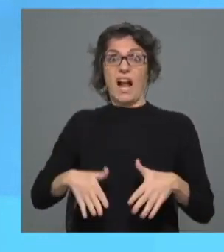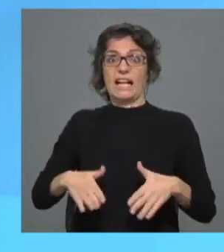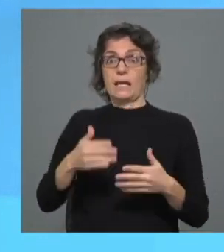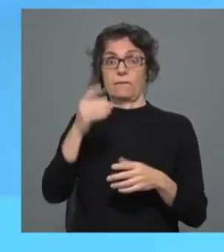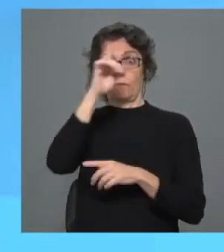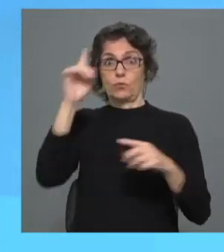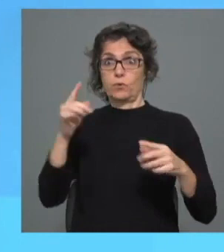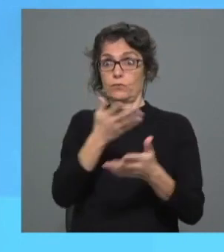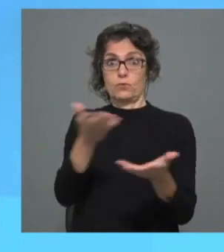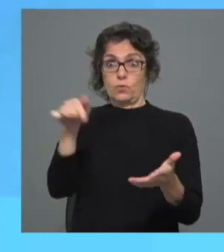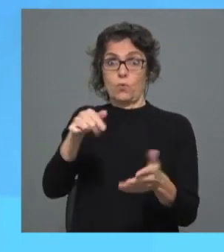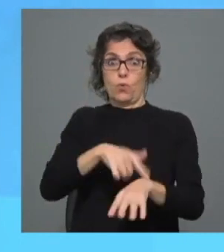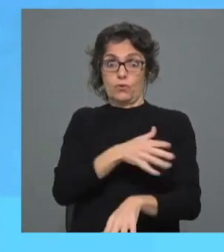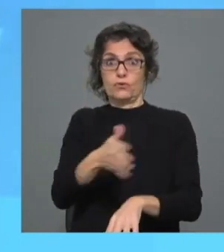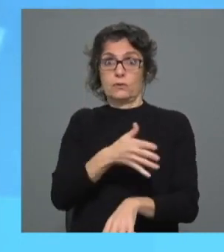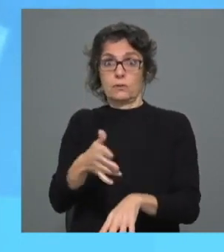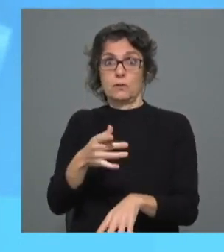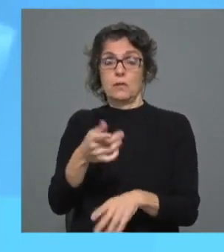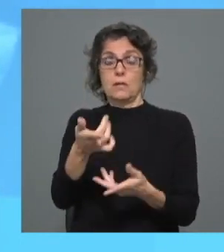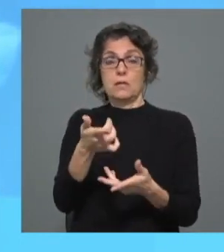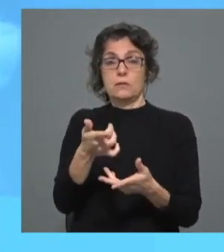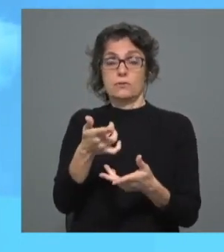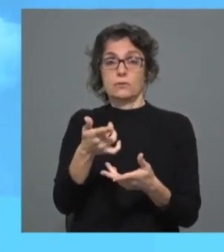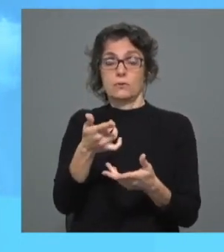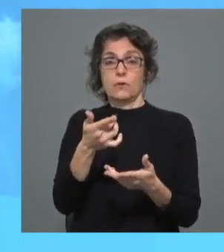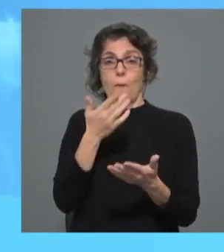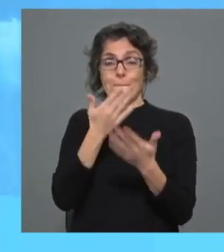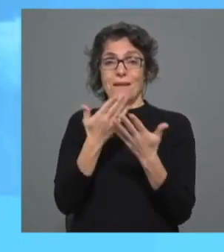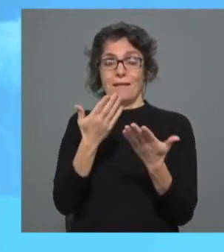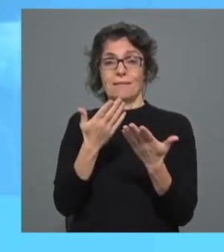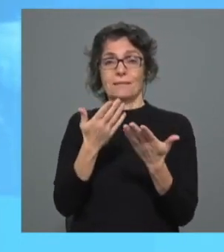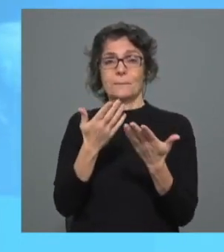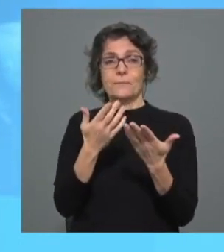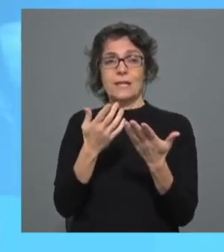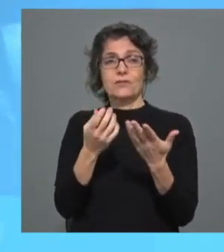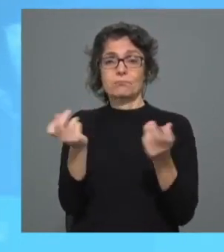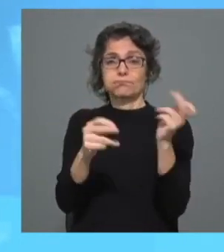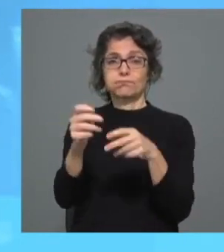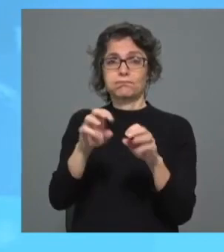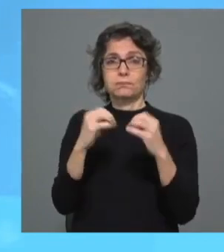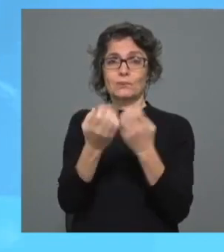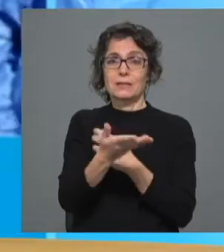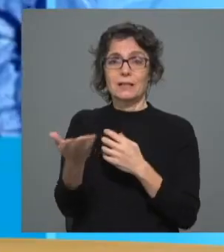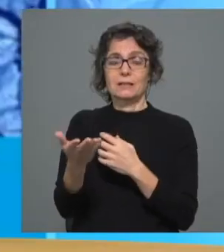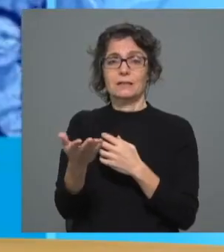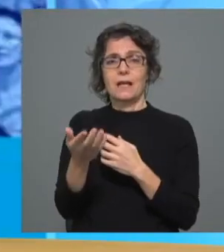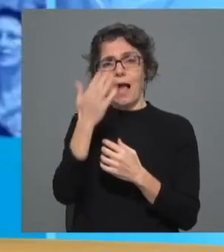nestes dias. Esses indicadores sociais, é preciso dar-lhes atenção também para procurar respostas